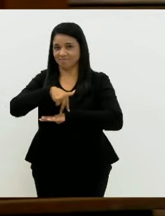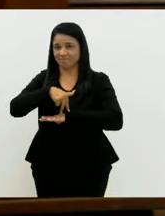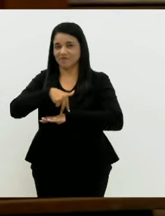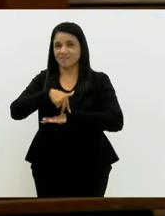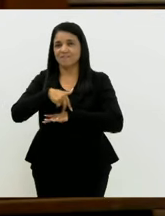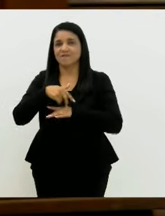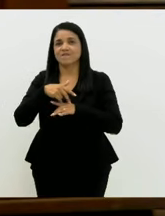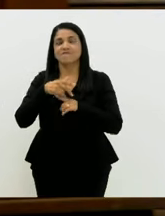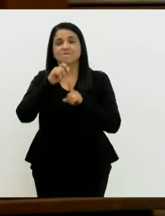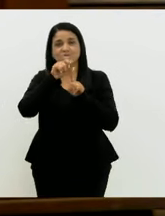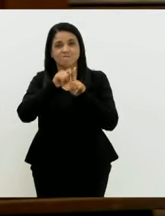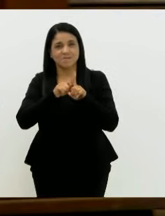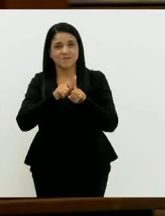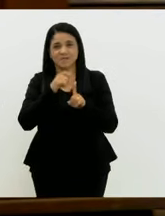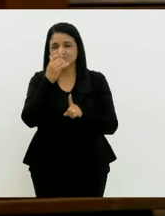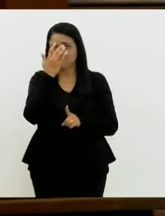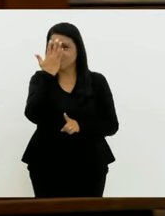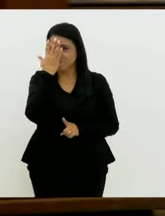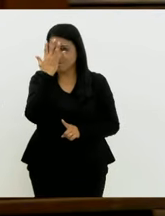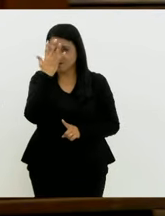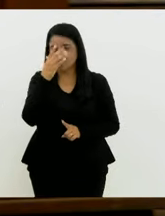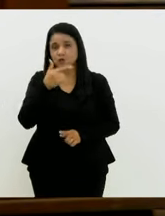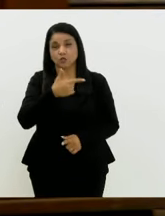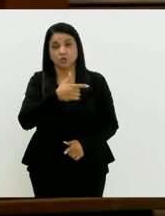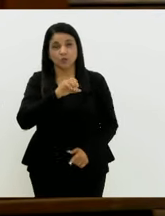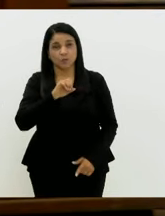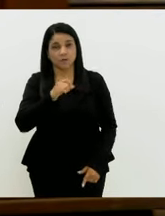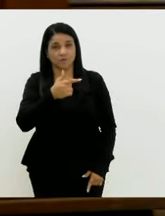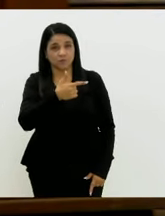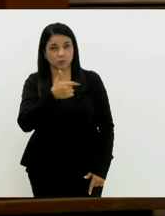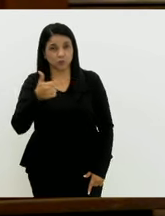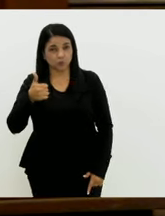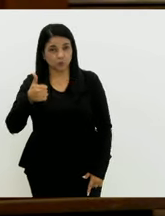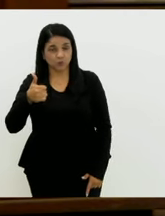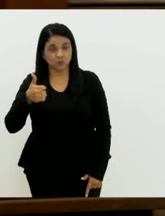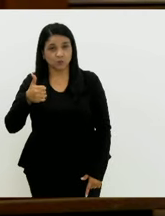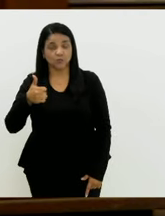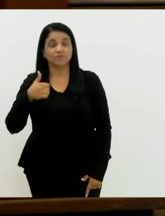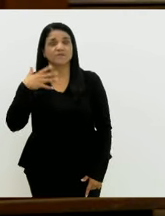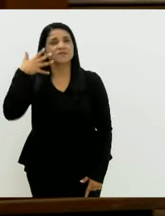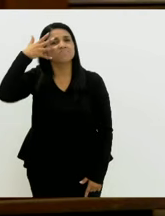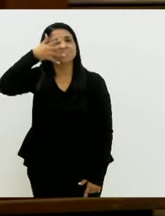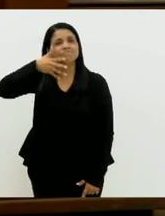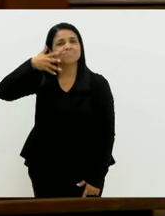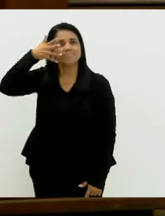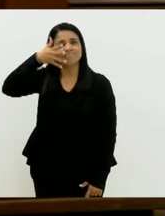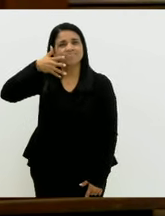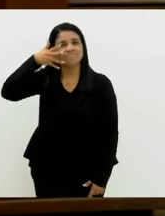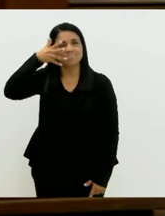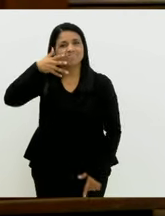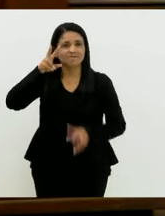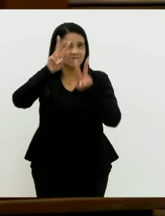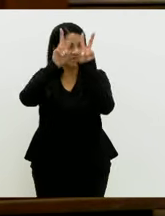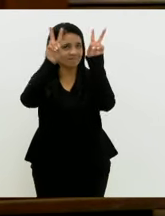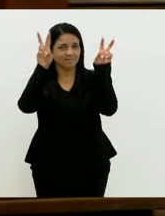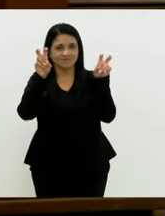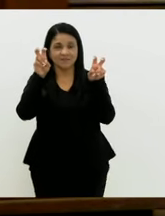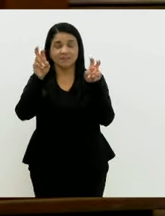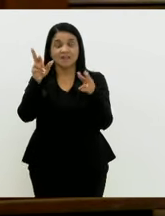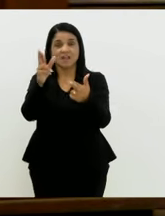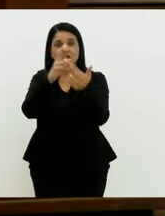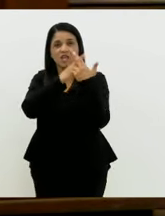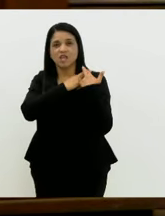de 2021, que eu discursei falando a respeito da responsabilidade social